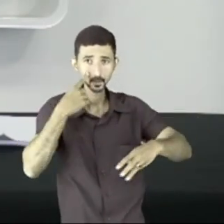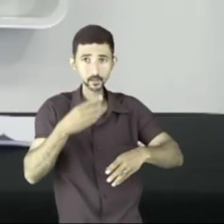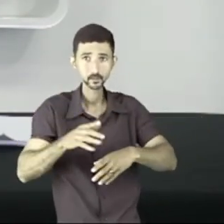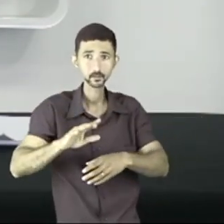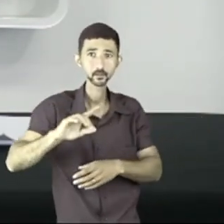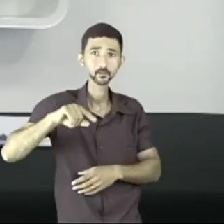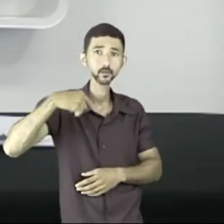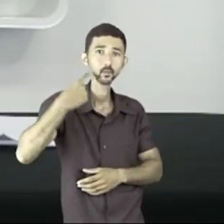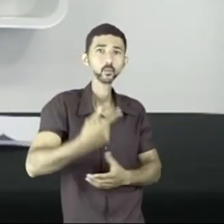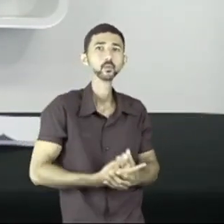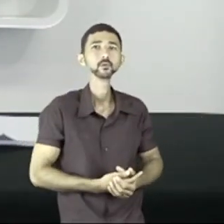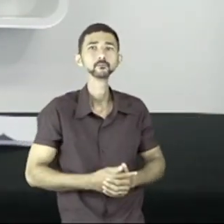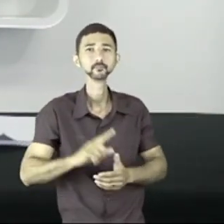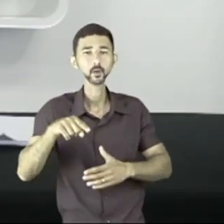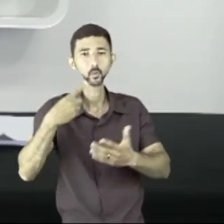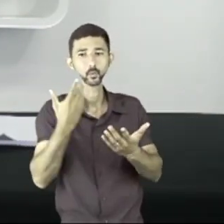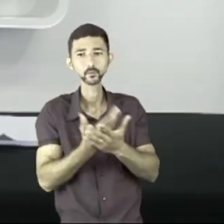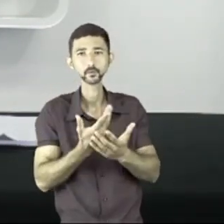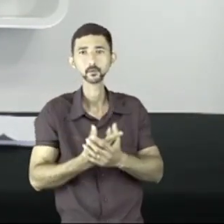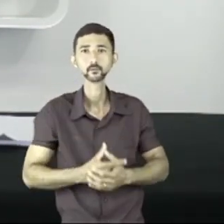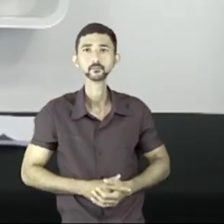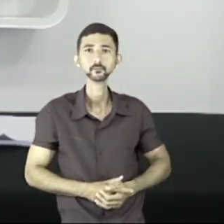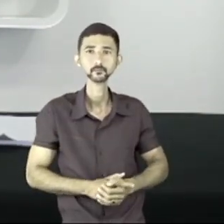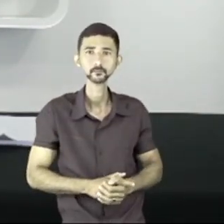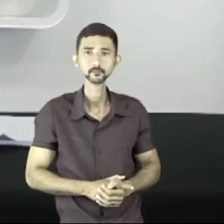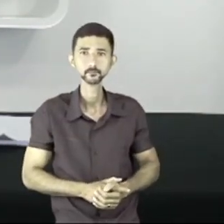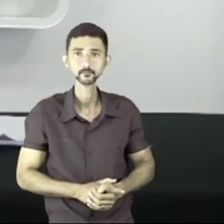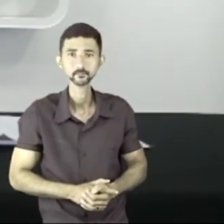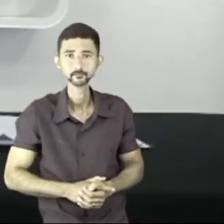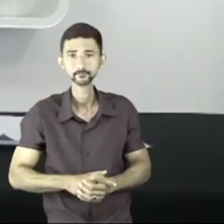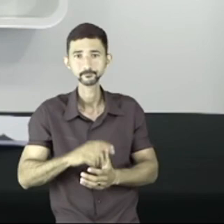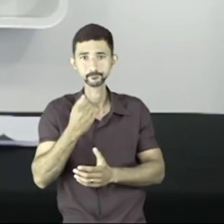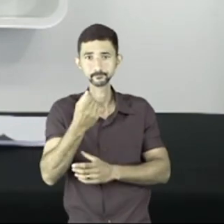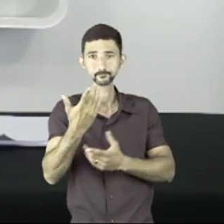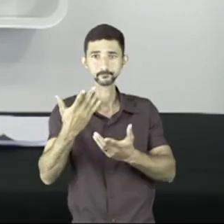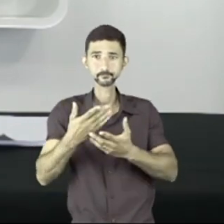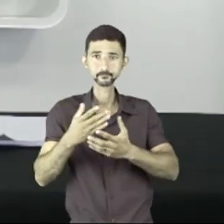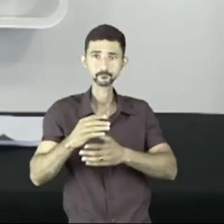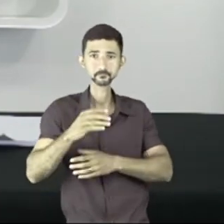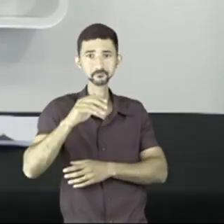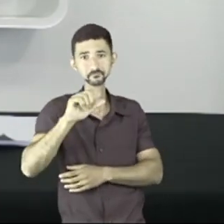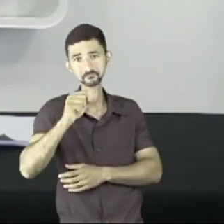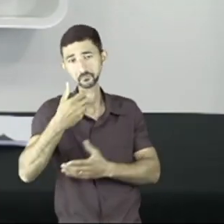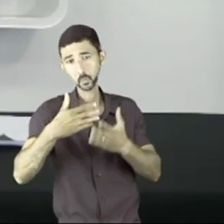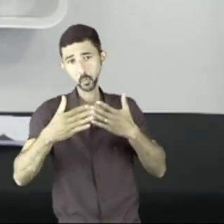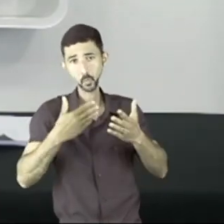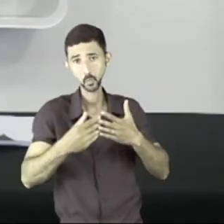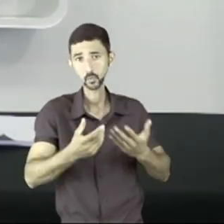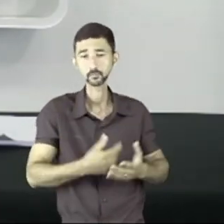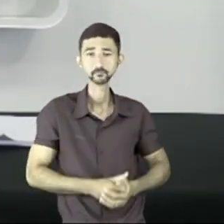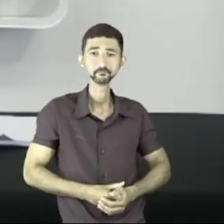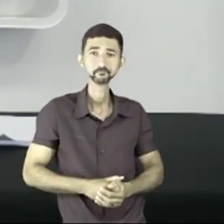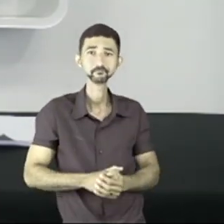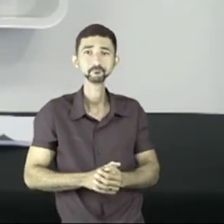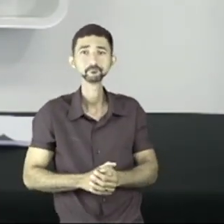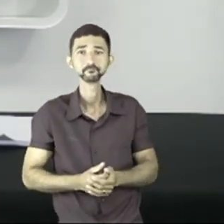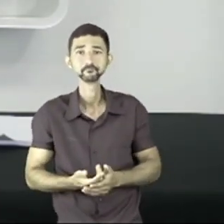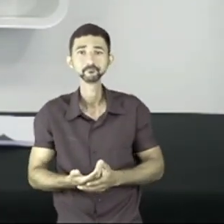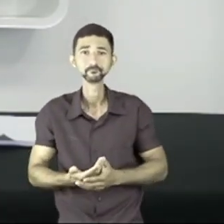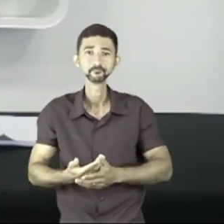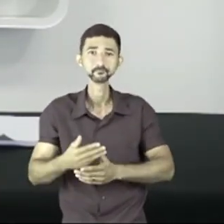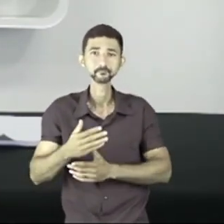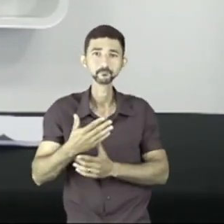para vocês nos nossos próximos encontros. Então tá aqui a espada da esgrima, né? Um sabre ou um florete, e aí você vai